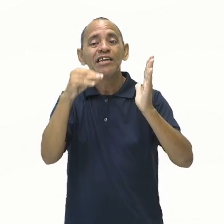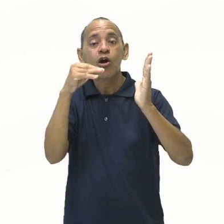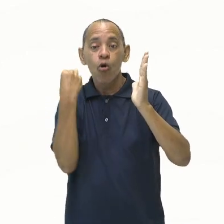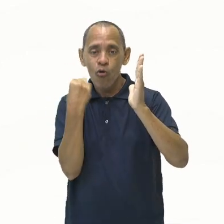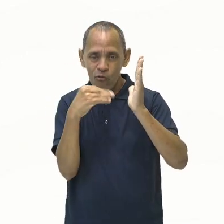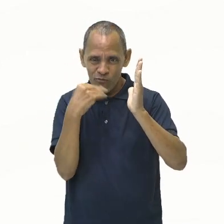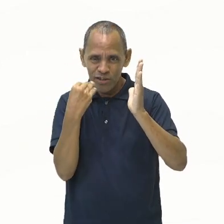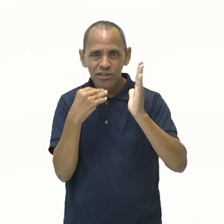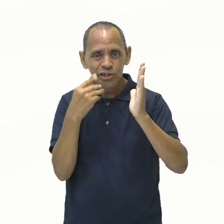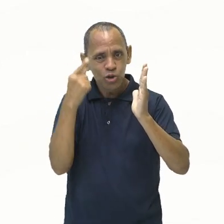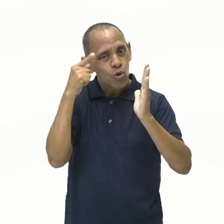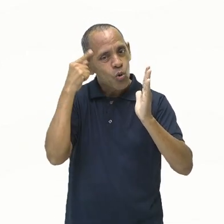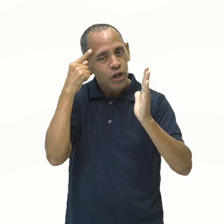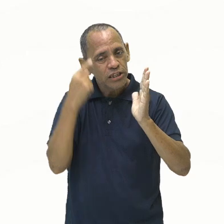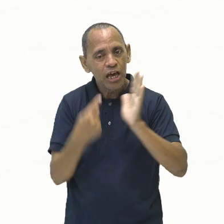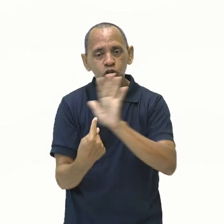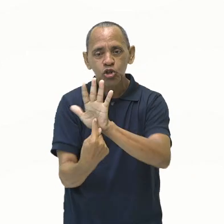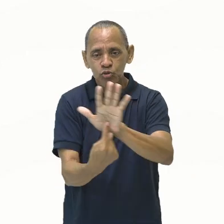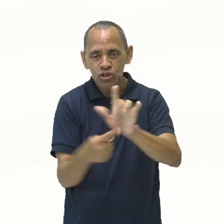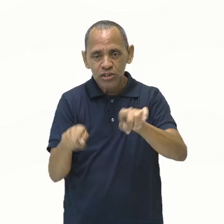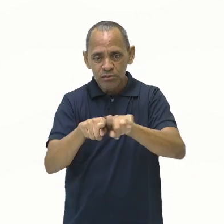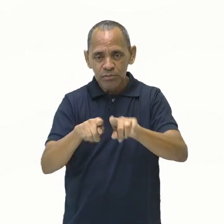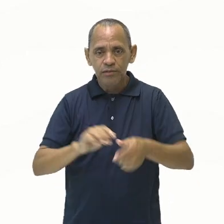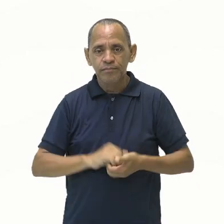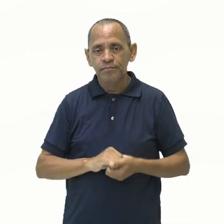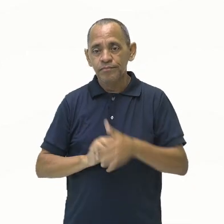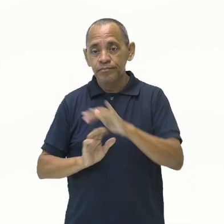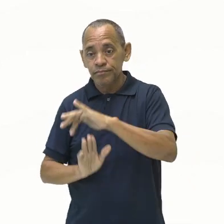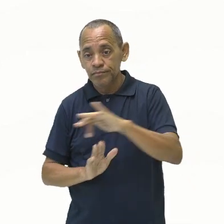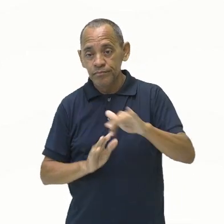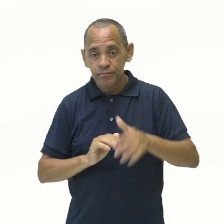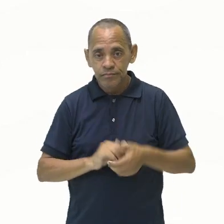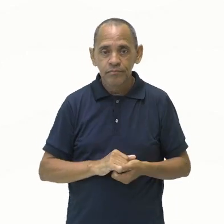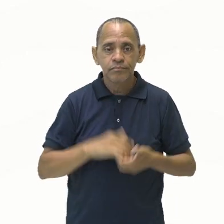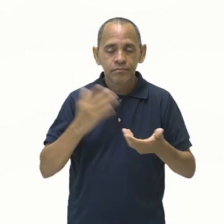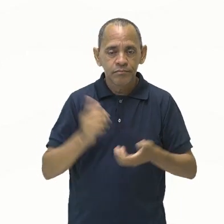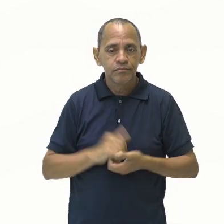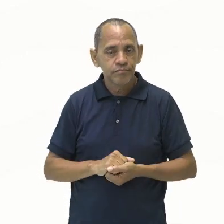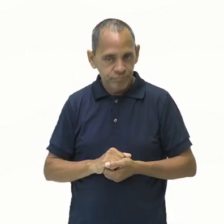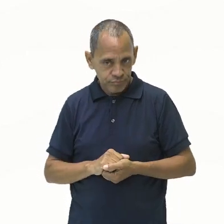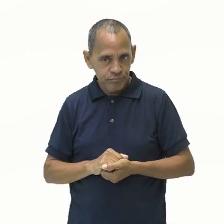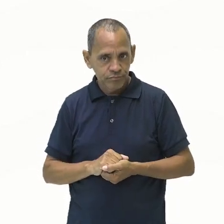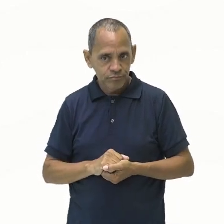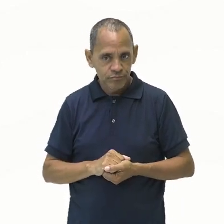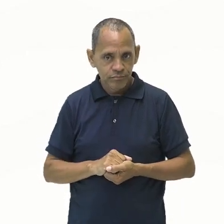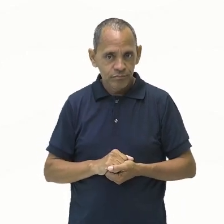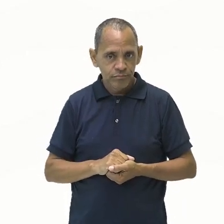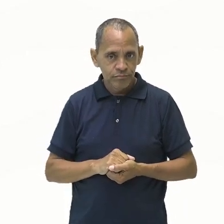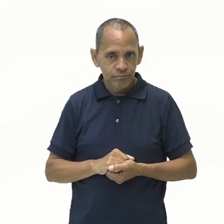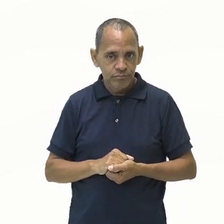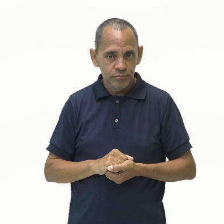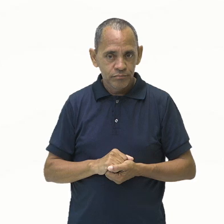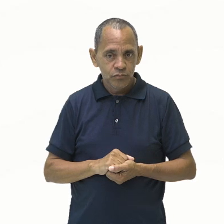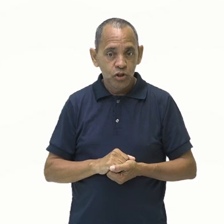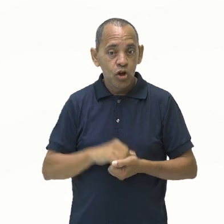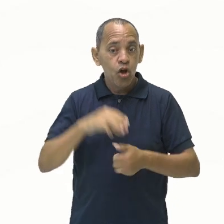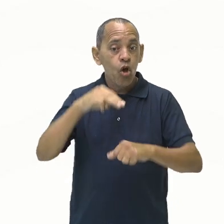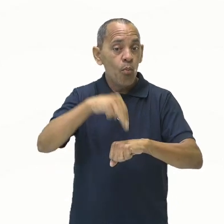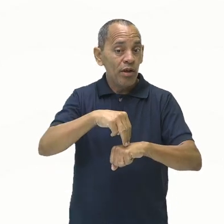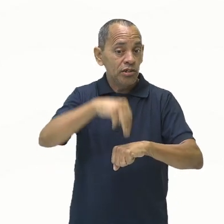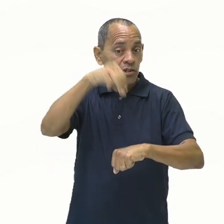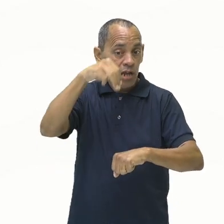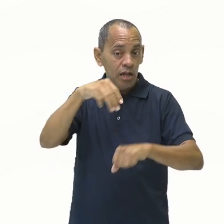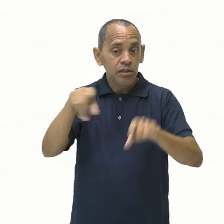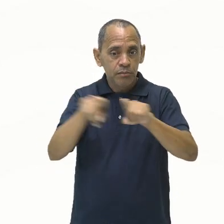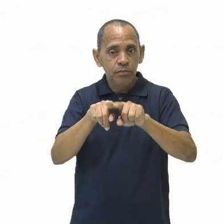trazendo. Quando nós fazemos também, por exemplo, uma dissertação de mestrado, né, que vocês já devem ter ouvido falar, nós